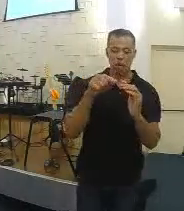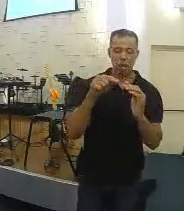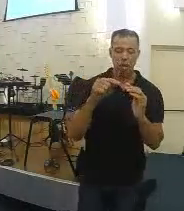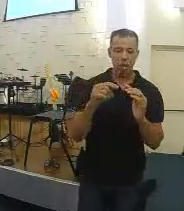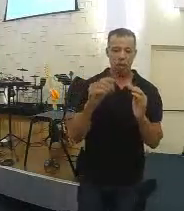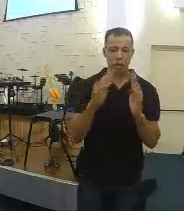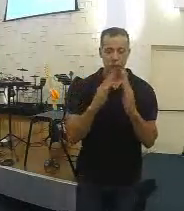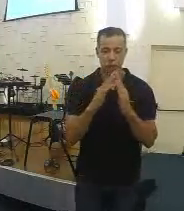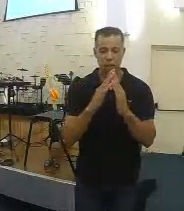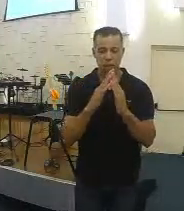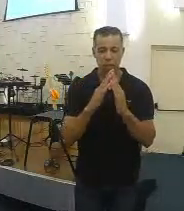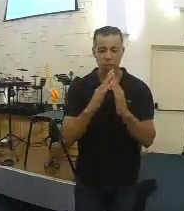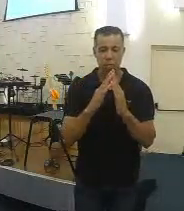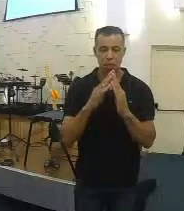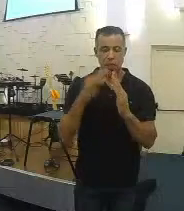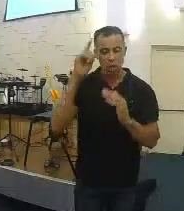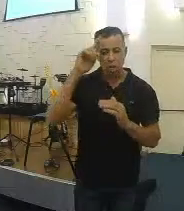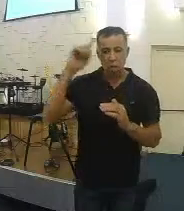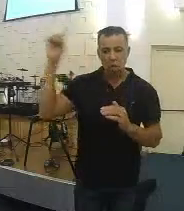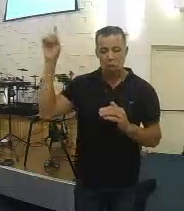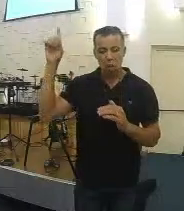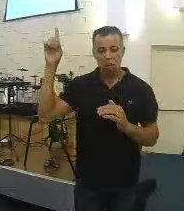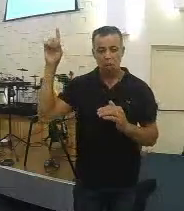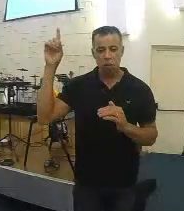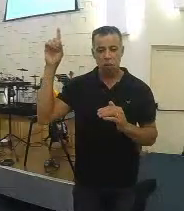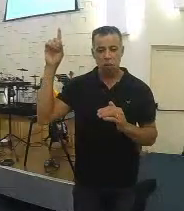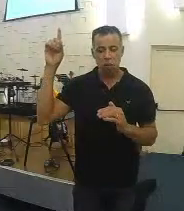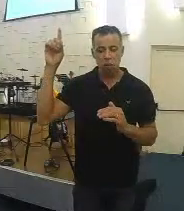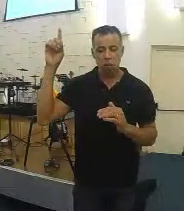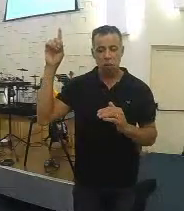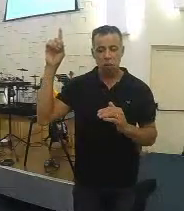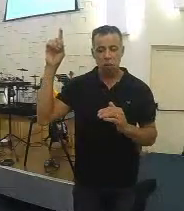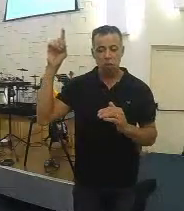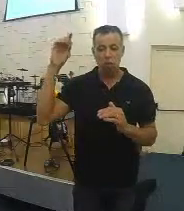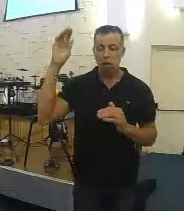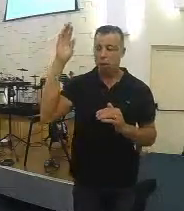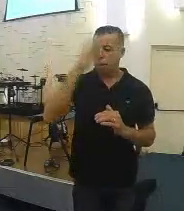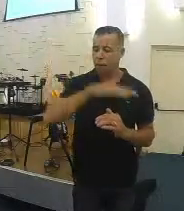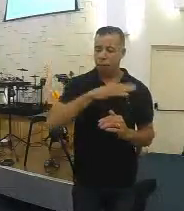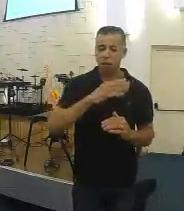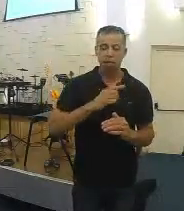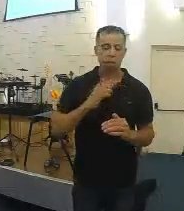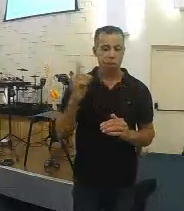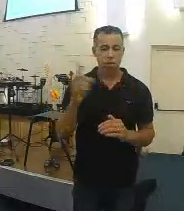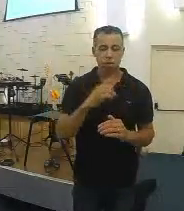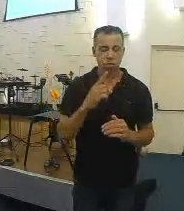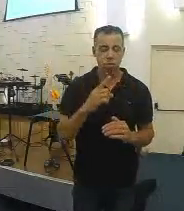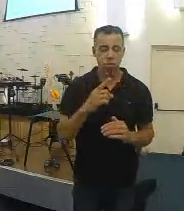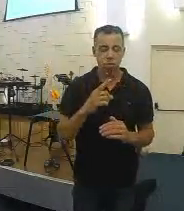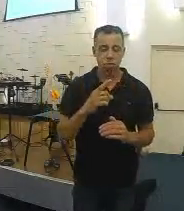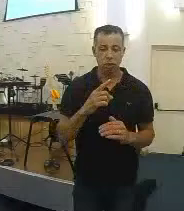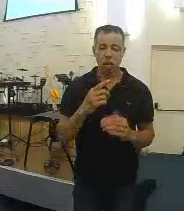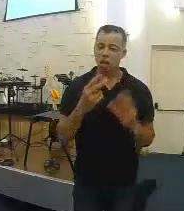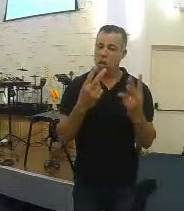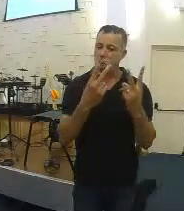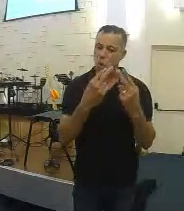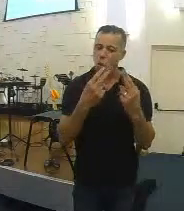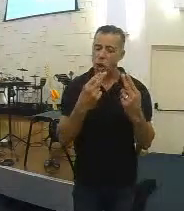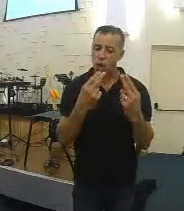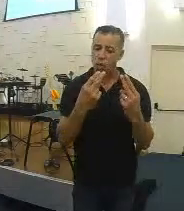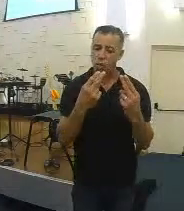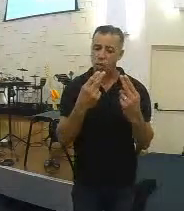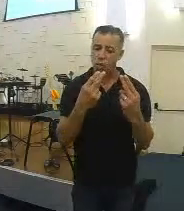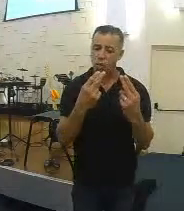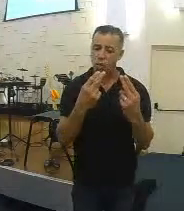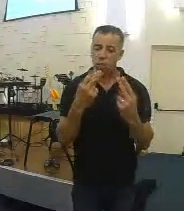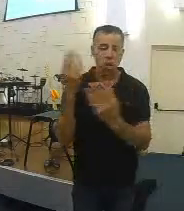fúria de Deus. Irmãos, a mesma lógica dos povos cananeus. Nós vamos fazer